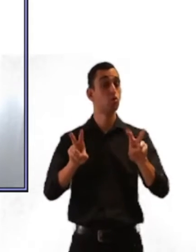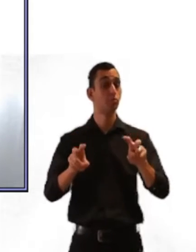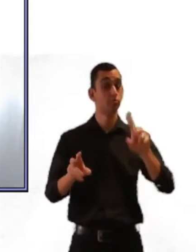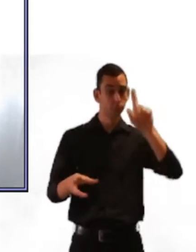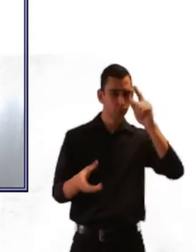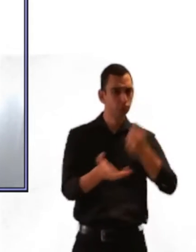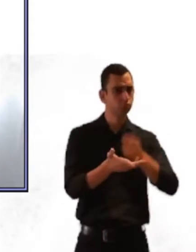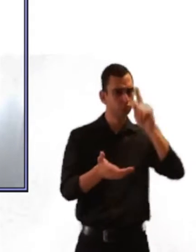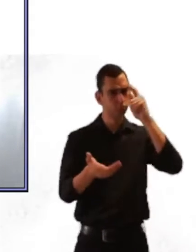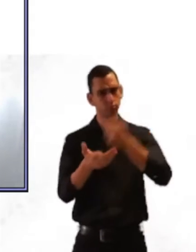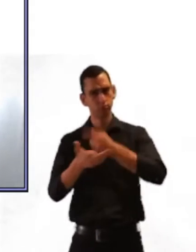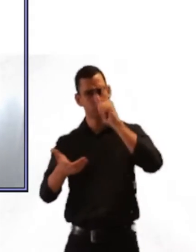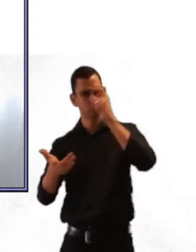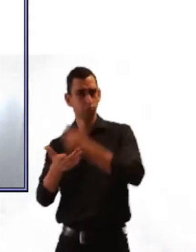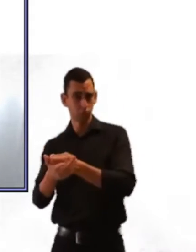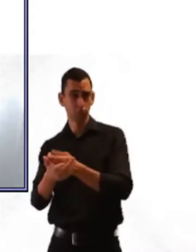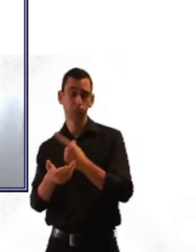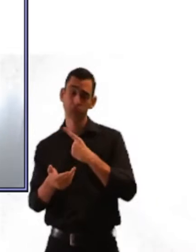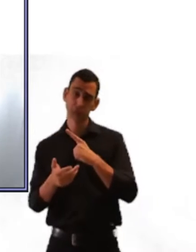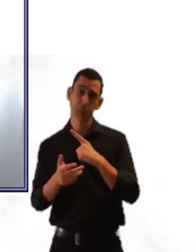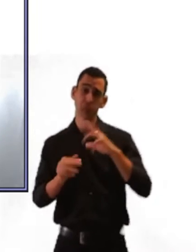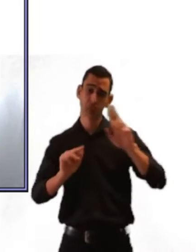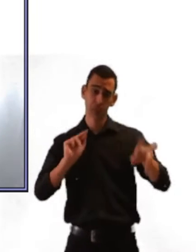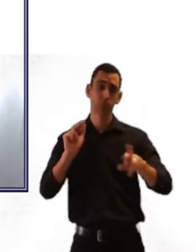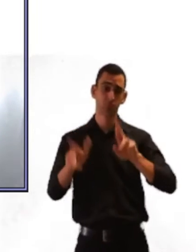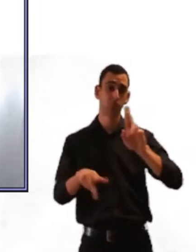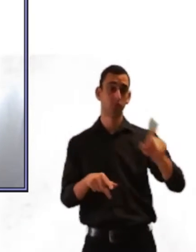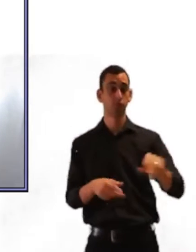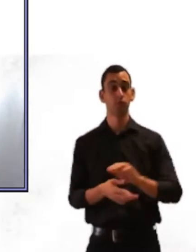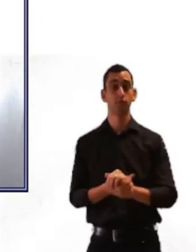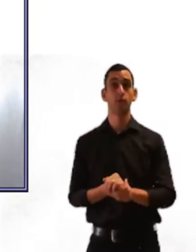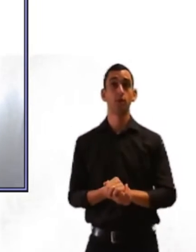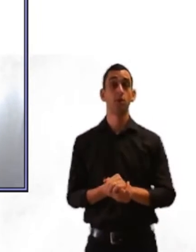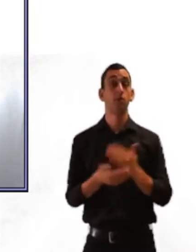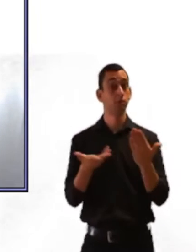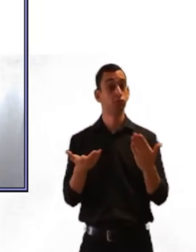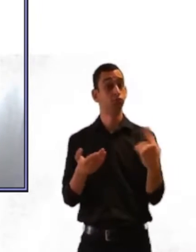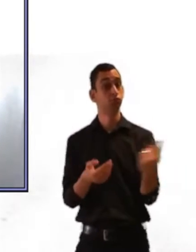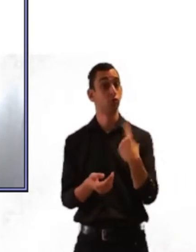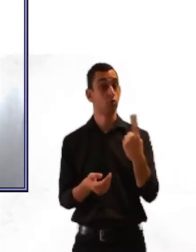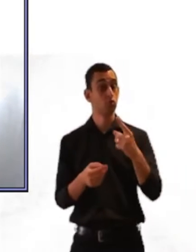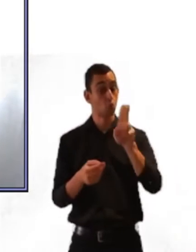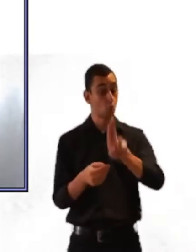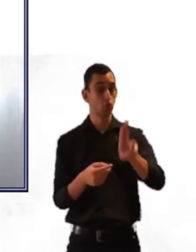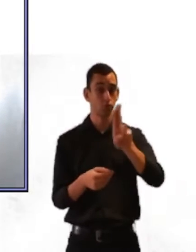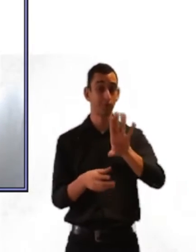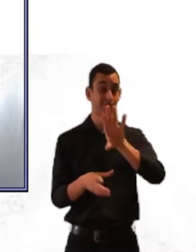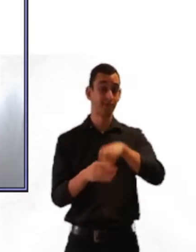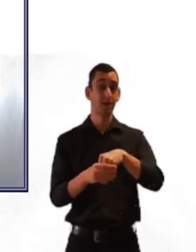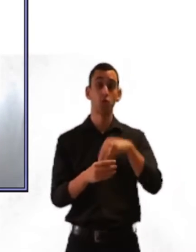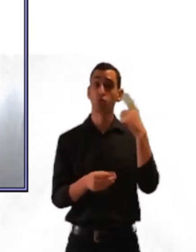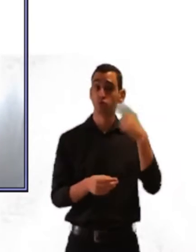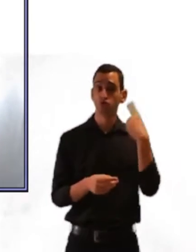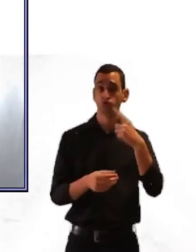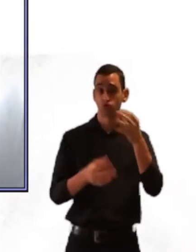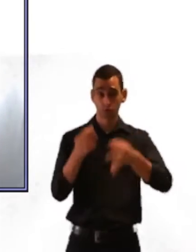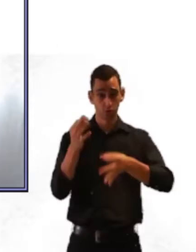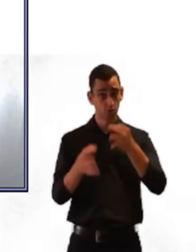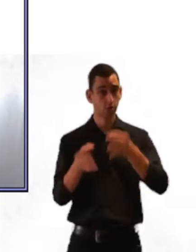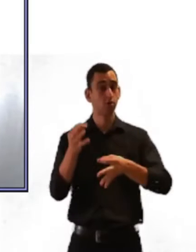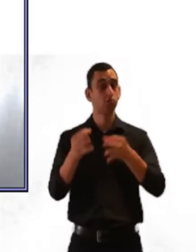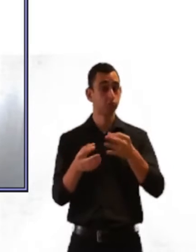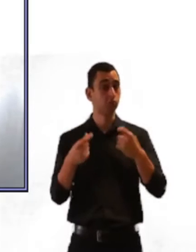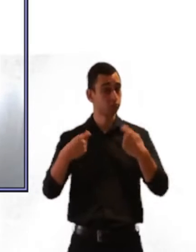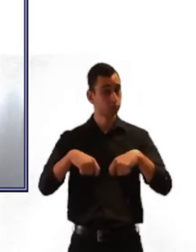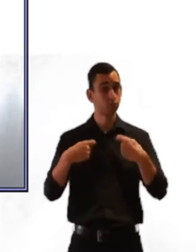decisão. E aí, o que é importante é que a gente utiliza isso, né, para o direito, e muitas das vezes, né, as